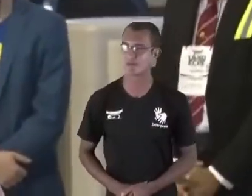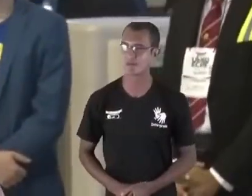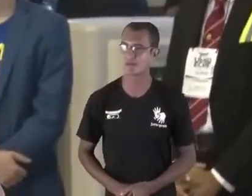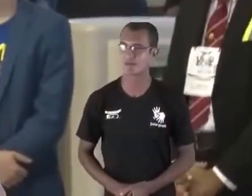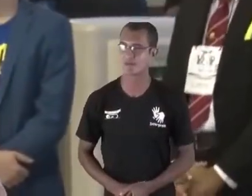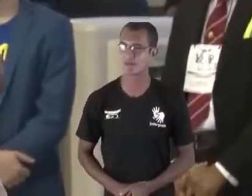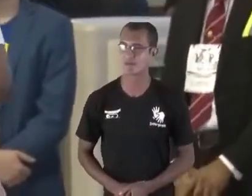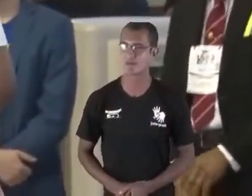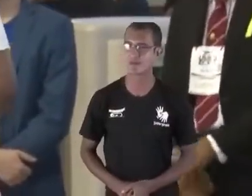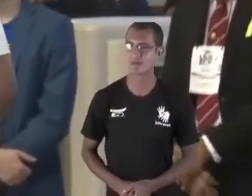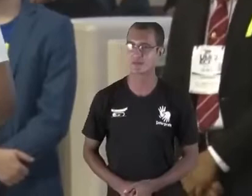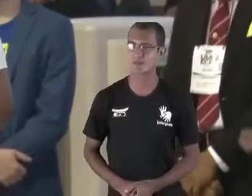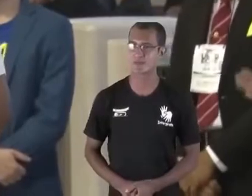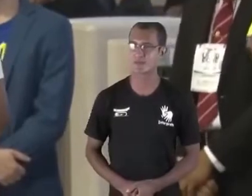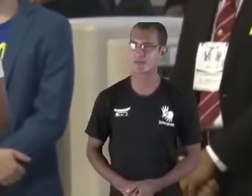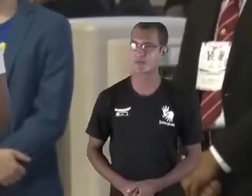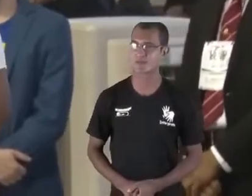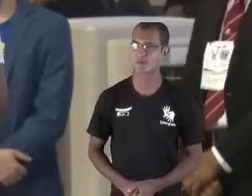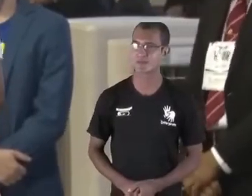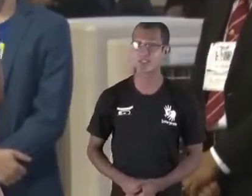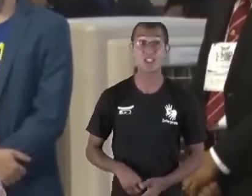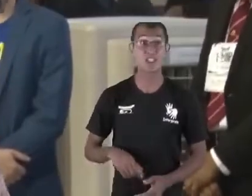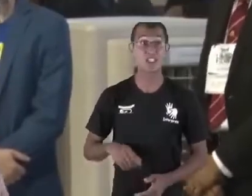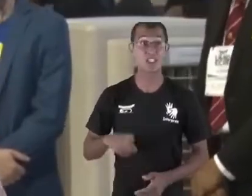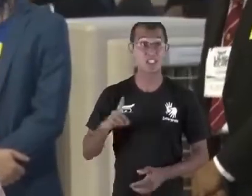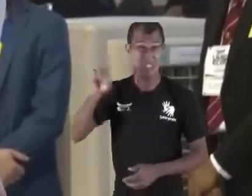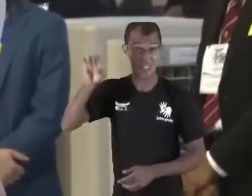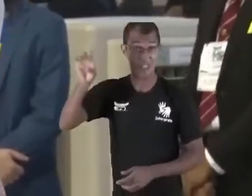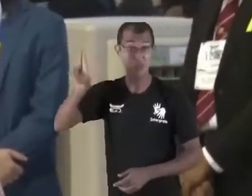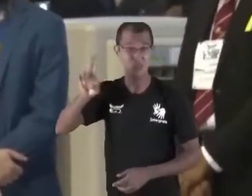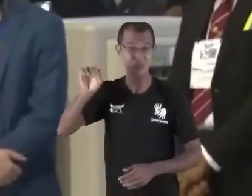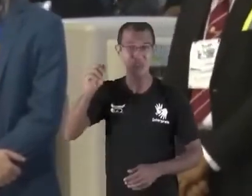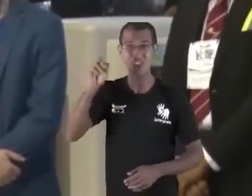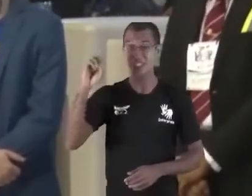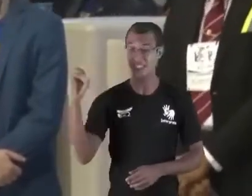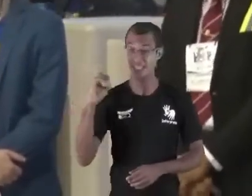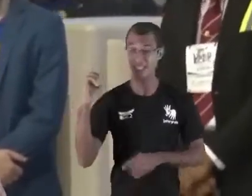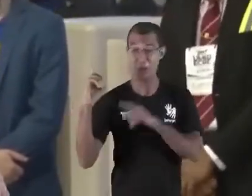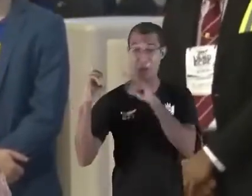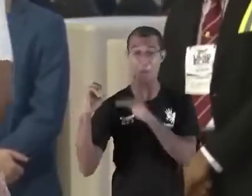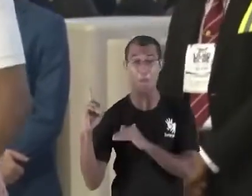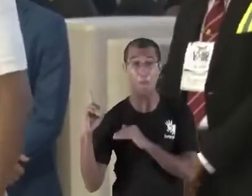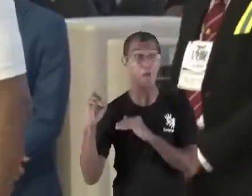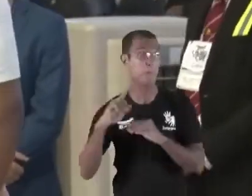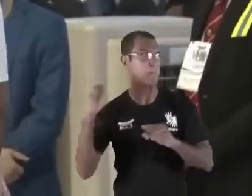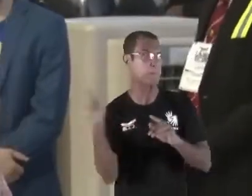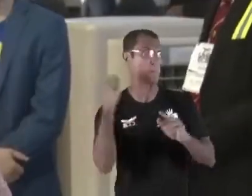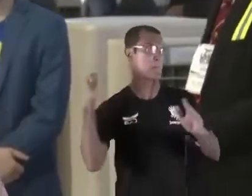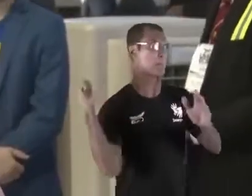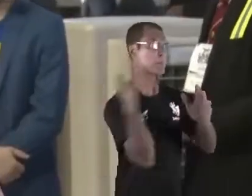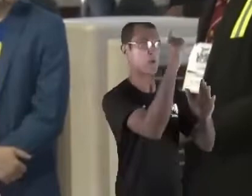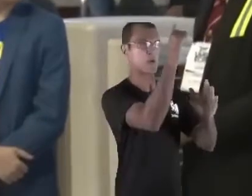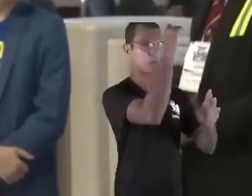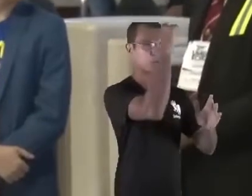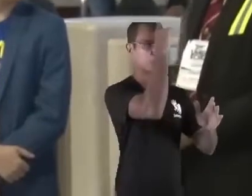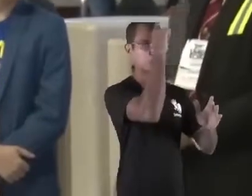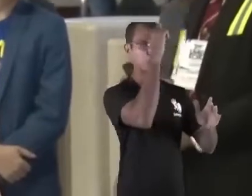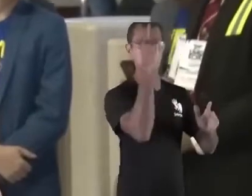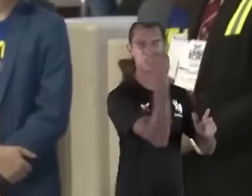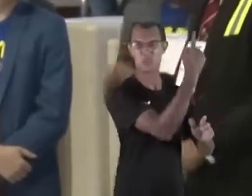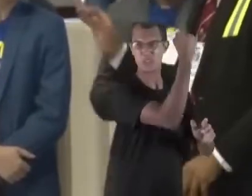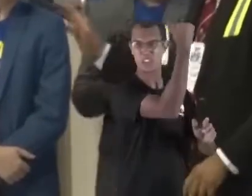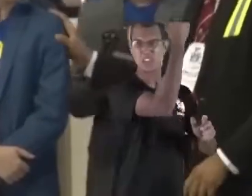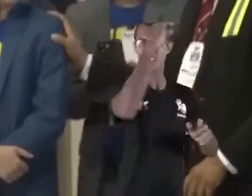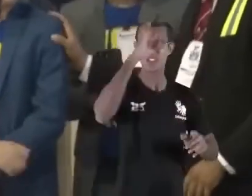Usa um menino pra matar gigante. A vitória é certa, isso ele garante.